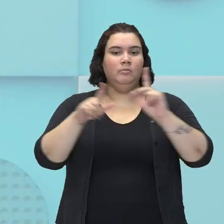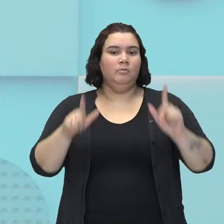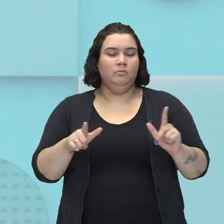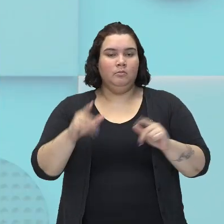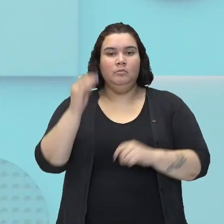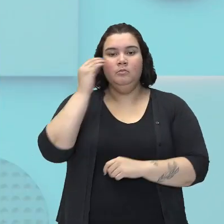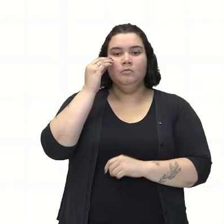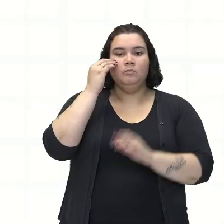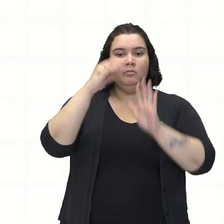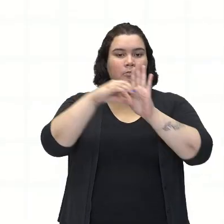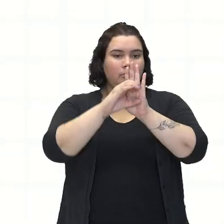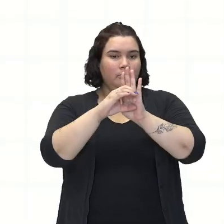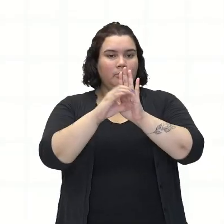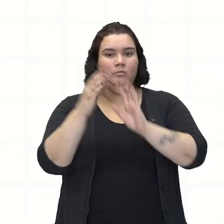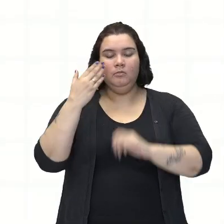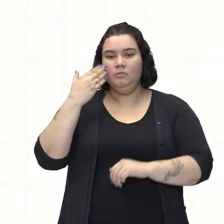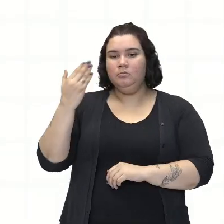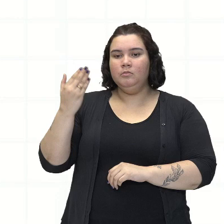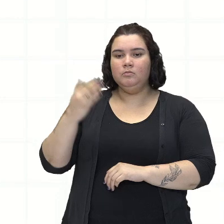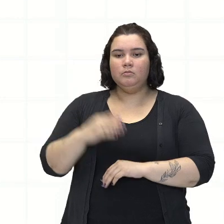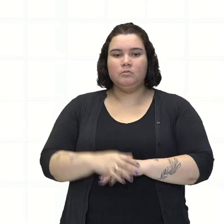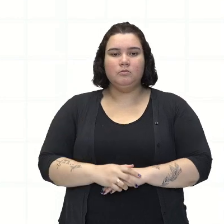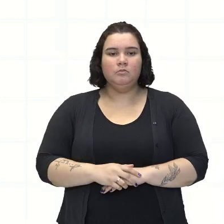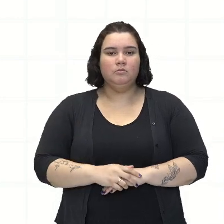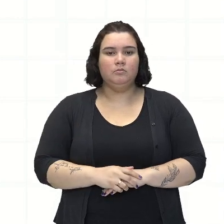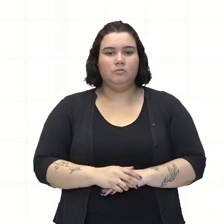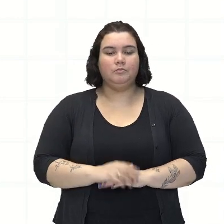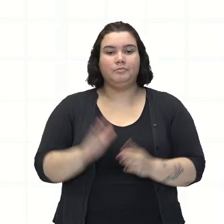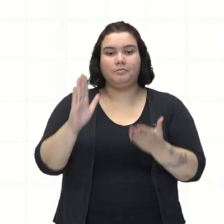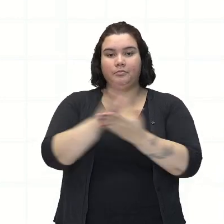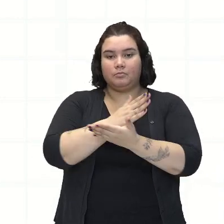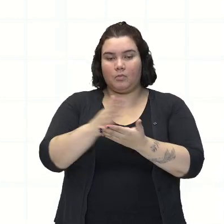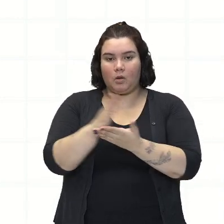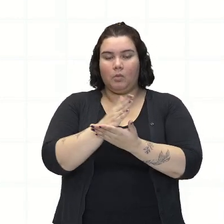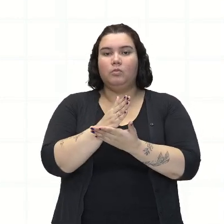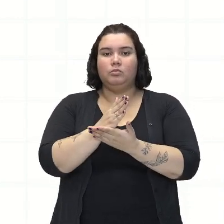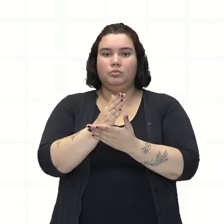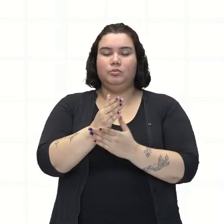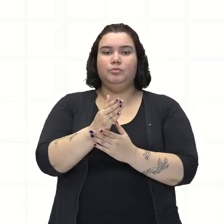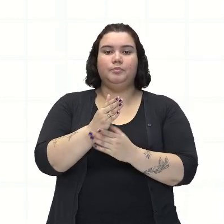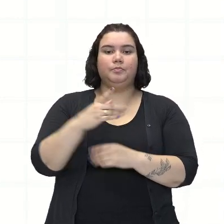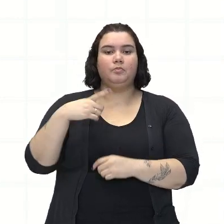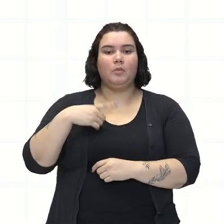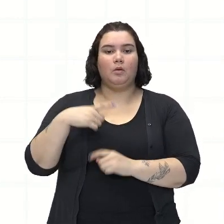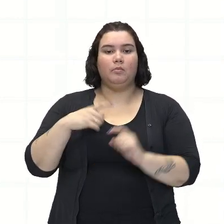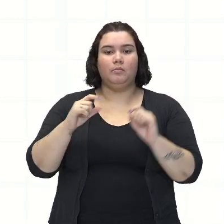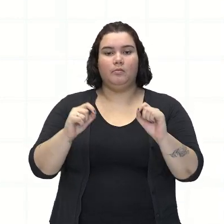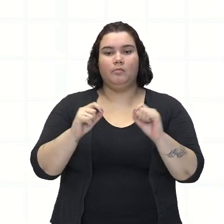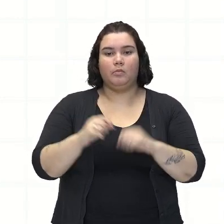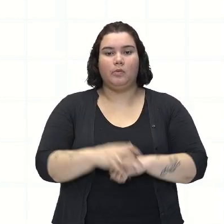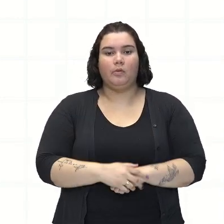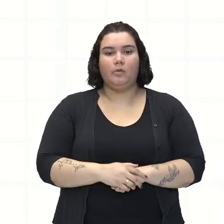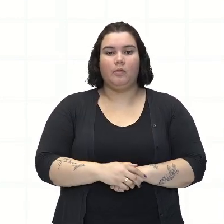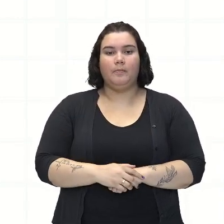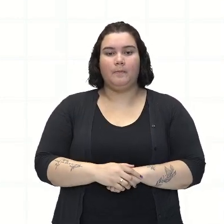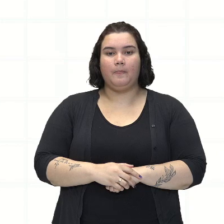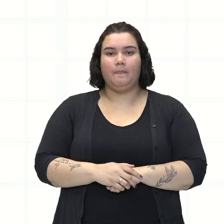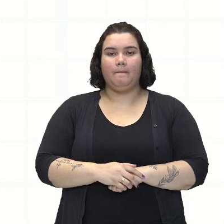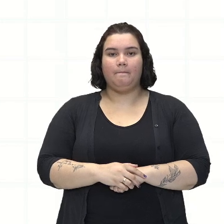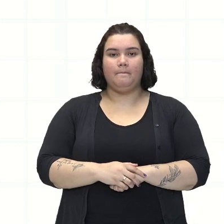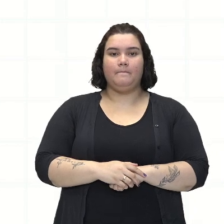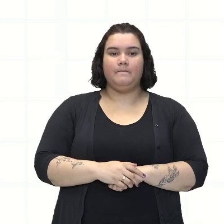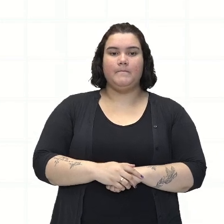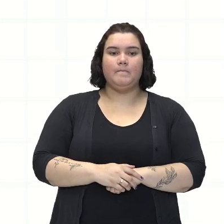o conceito aí. Em alguns casos, é o emprego